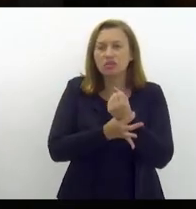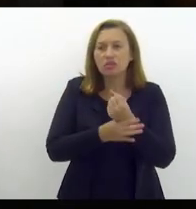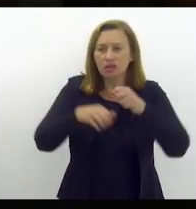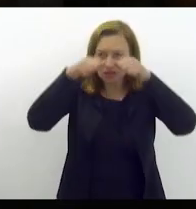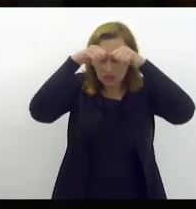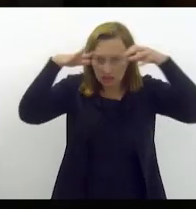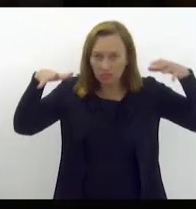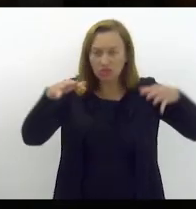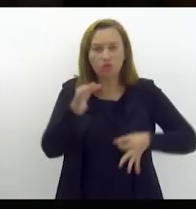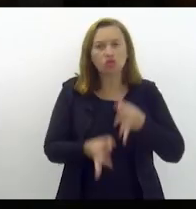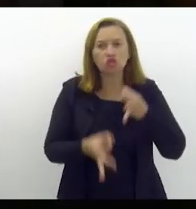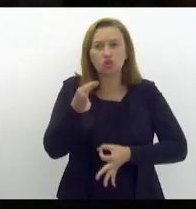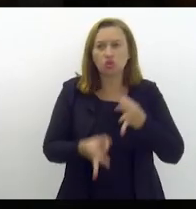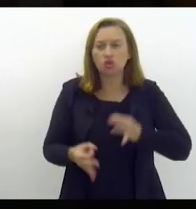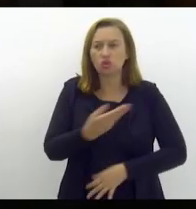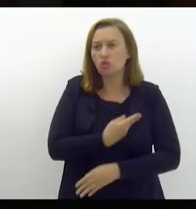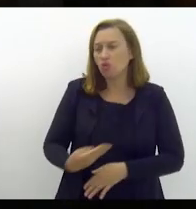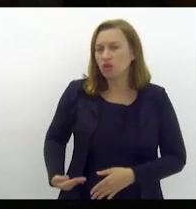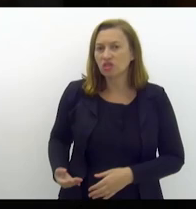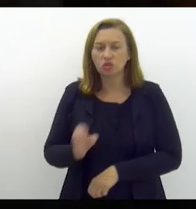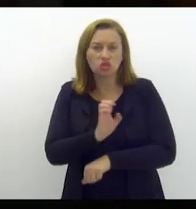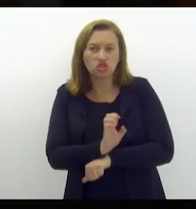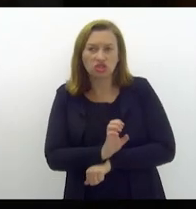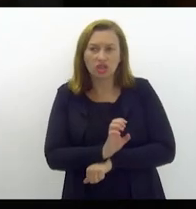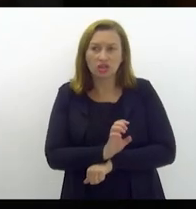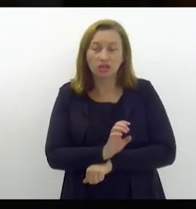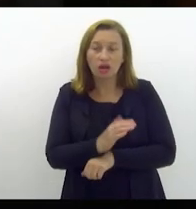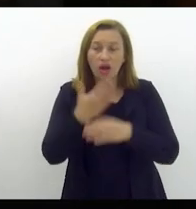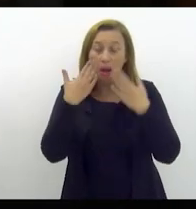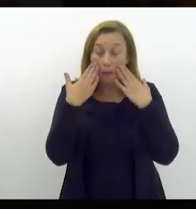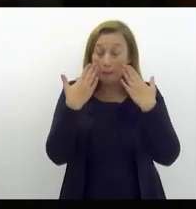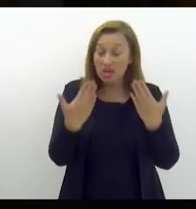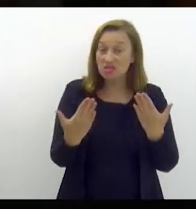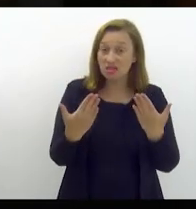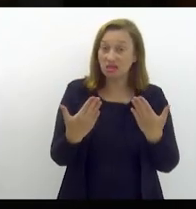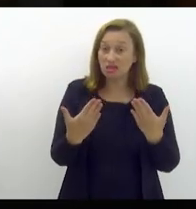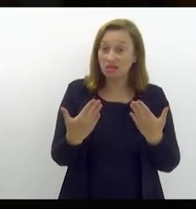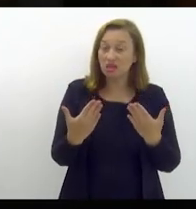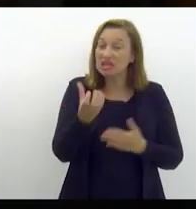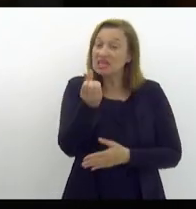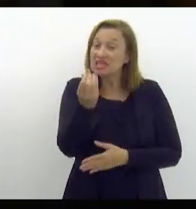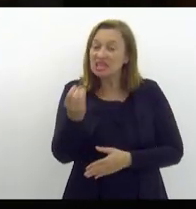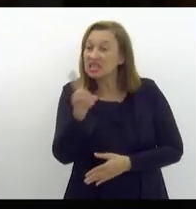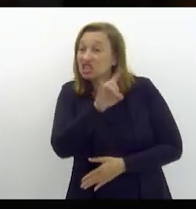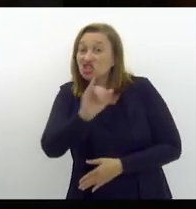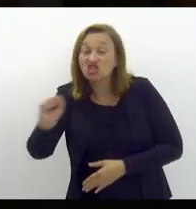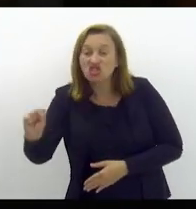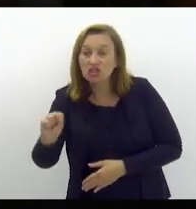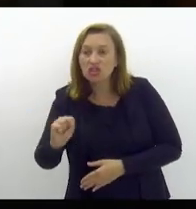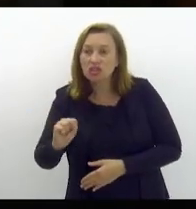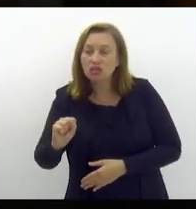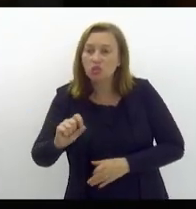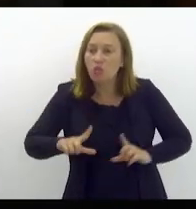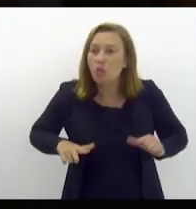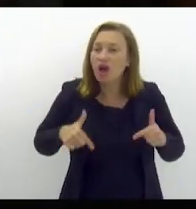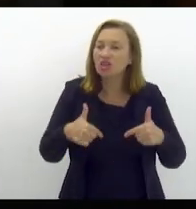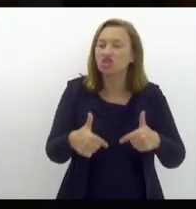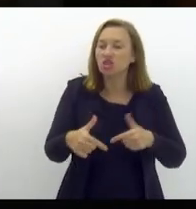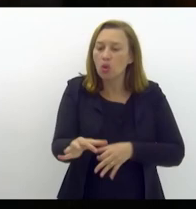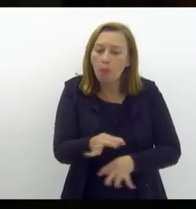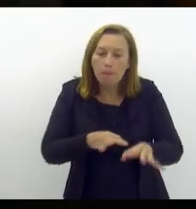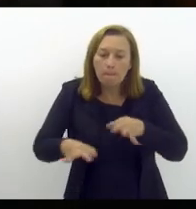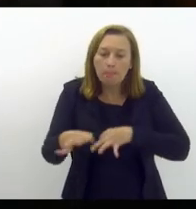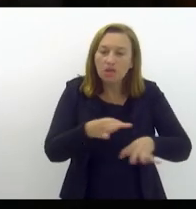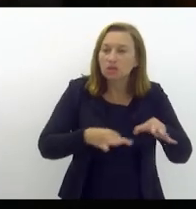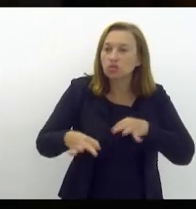de Justiça que o governador do estado apresentasse em 60 dias uma ação, um plano,